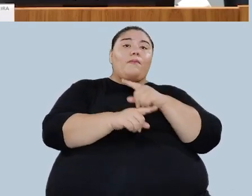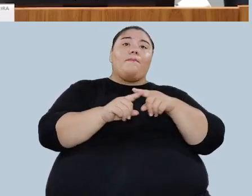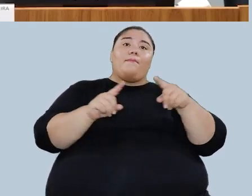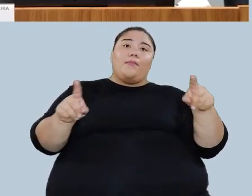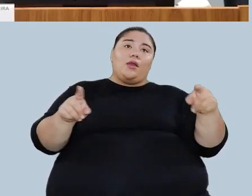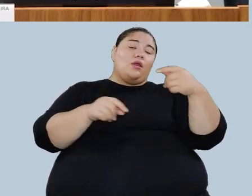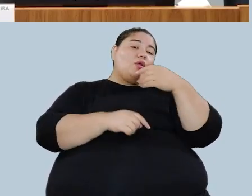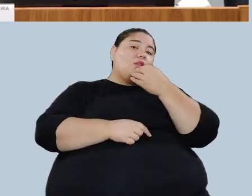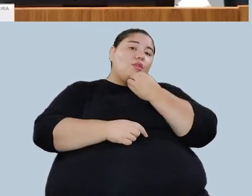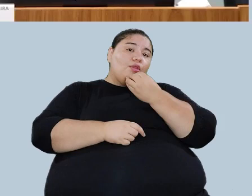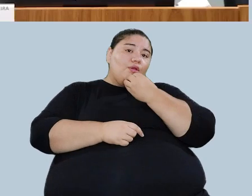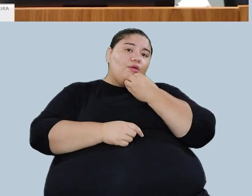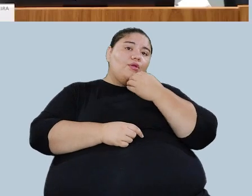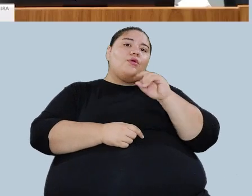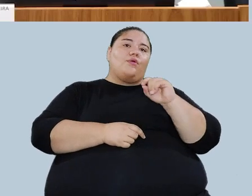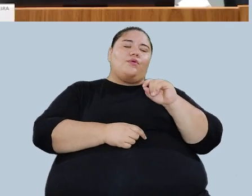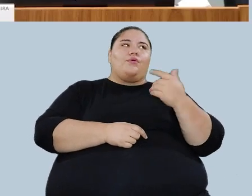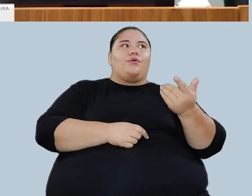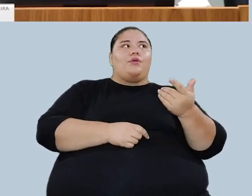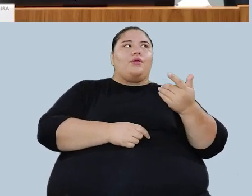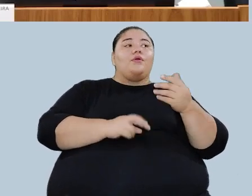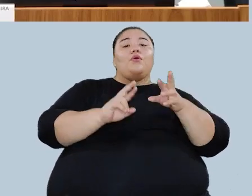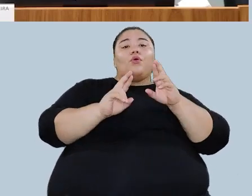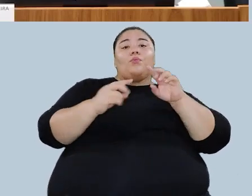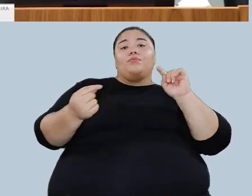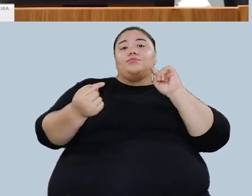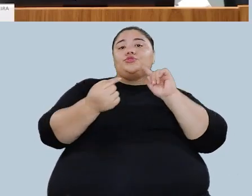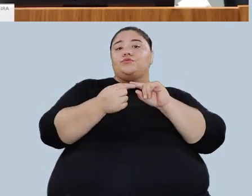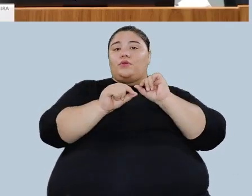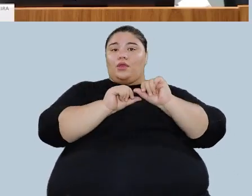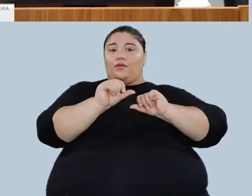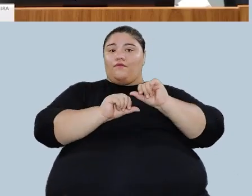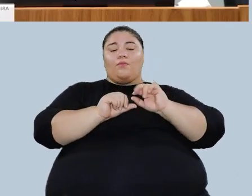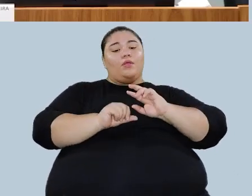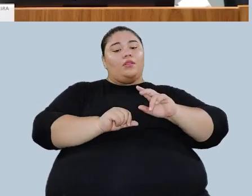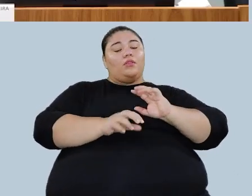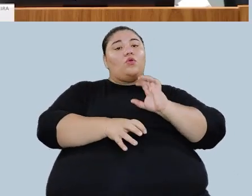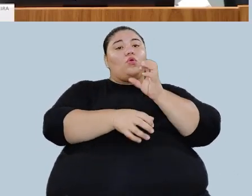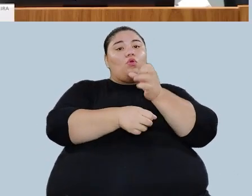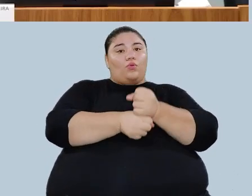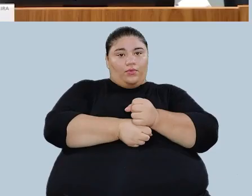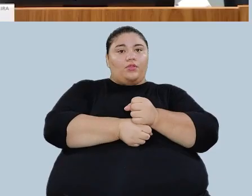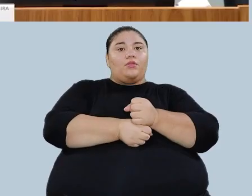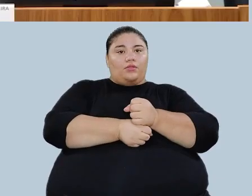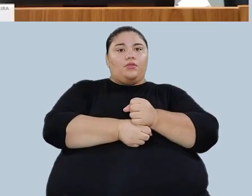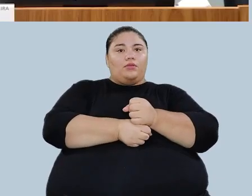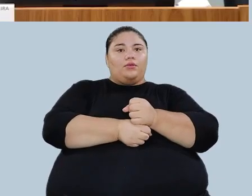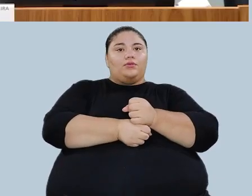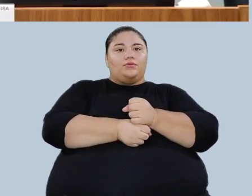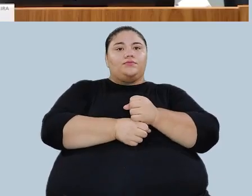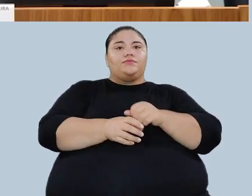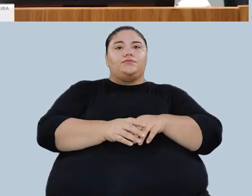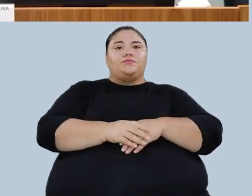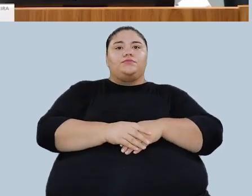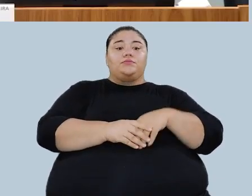que o grande objetivo que se espera dessa reforma toda é uma não cumulatividade absoluta, plena, né?